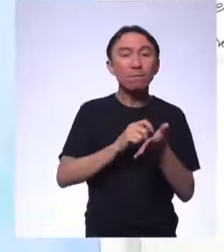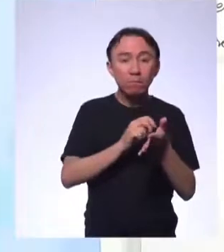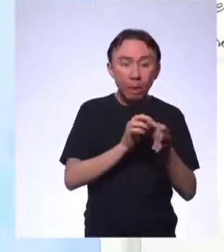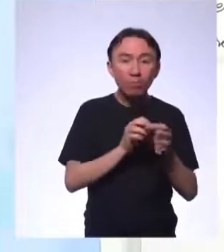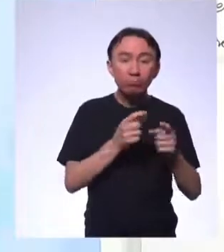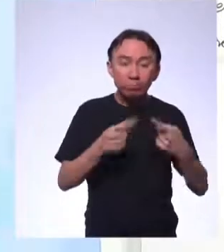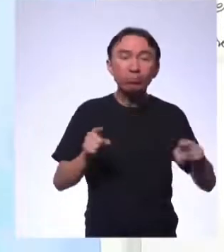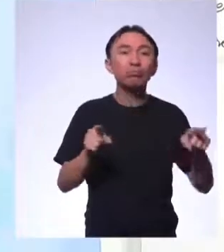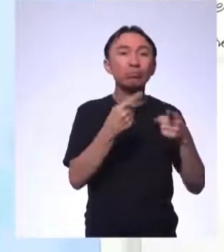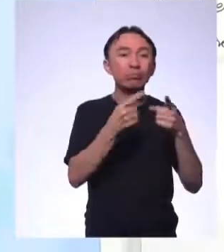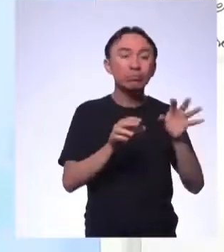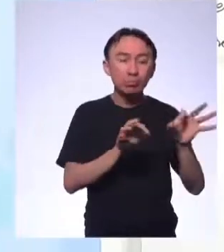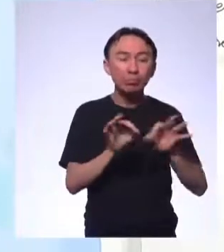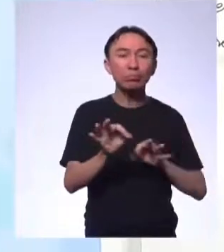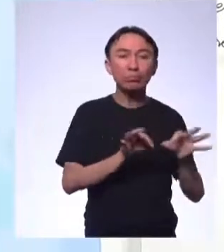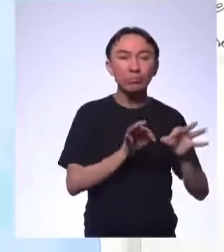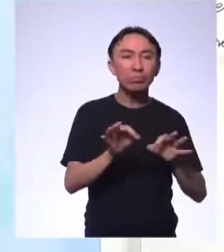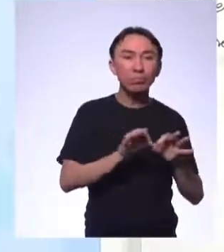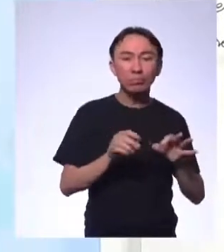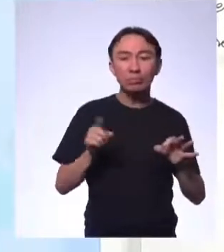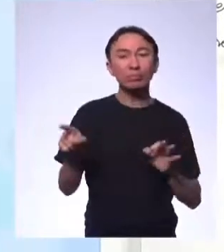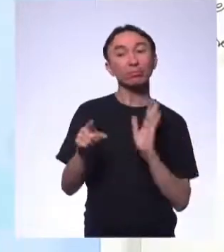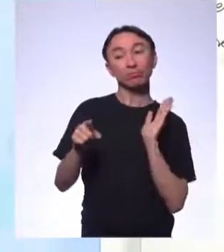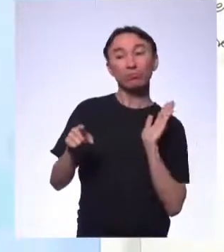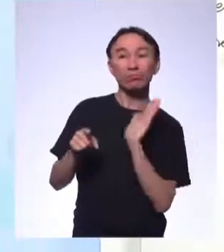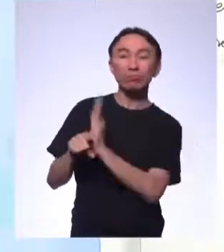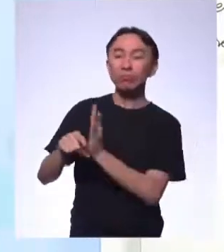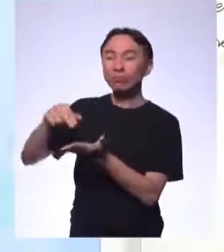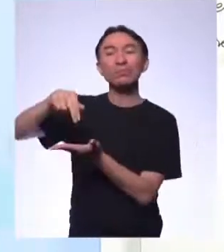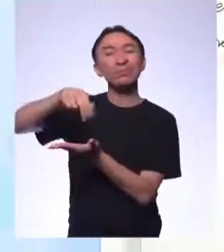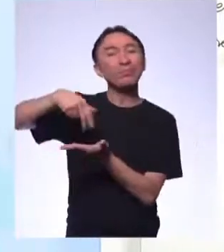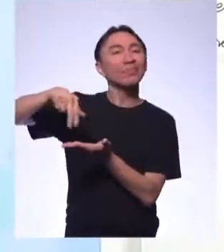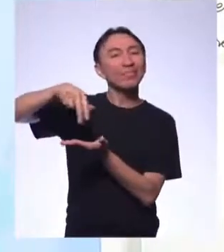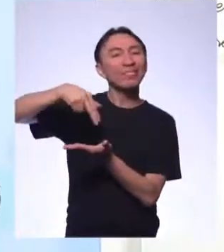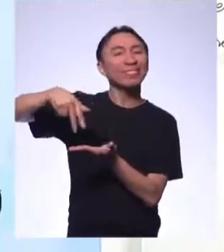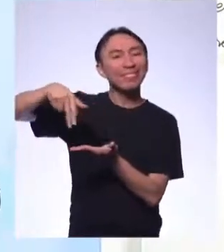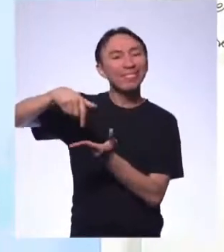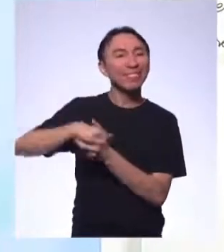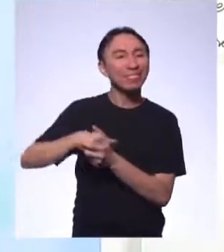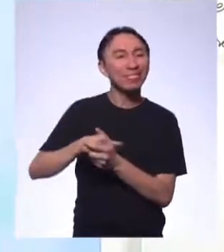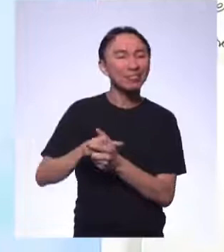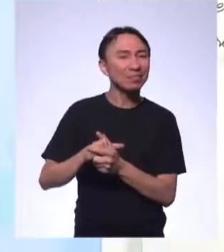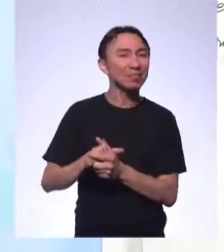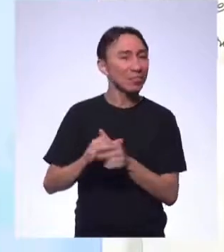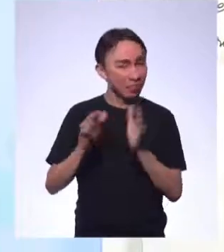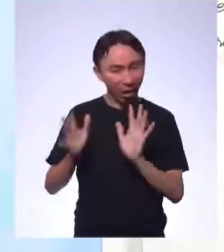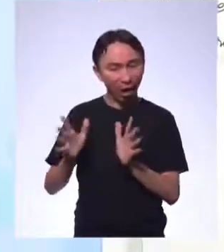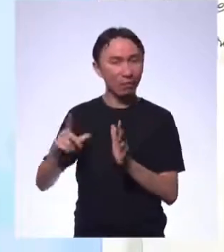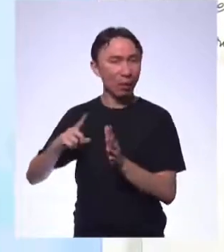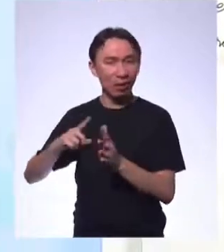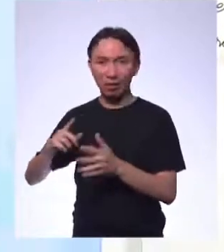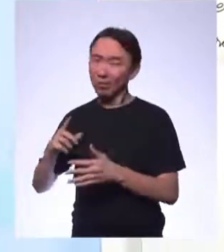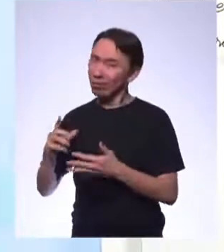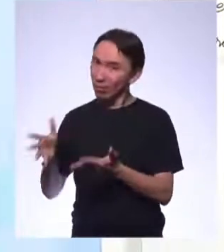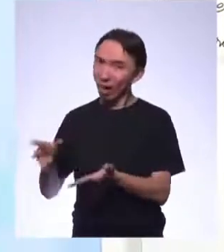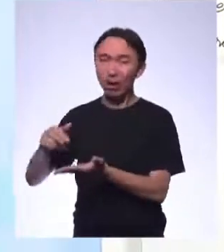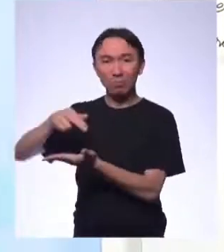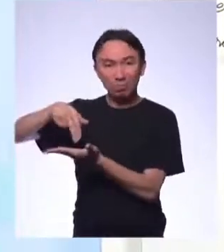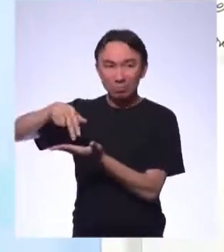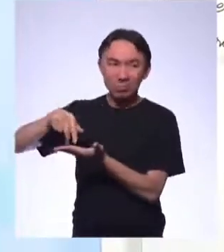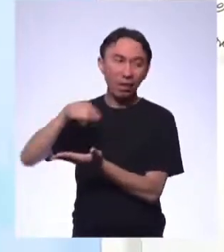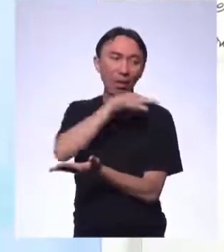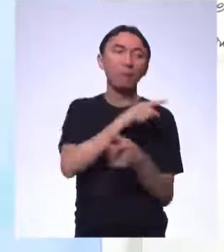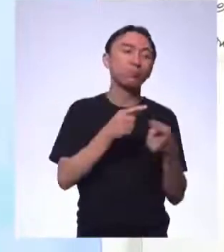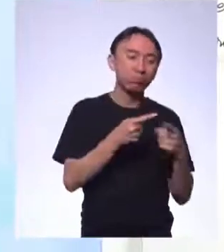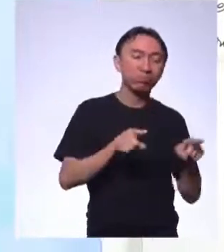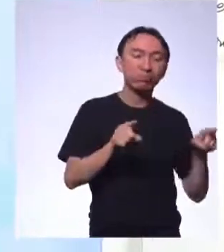parte musicada deste balé. Mas o balé já existia, inclusive a coreografia dele, o enredo, tudo mais. Tá? Então, aí, dessa vez, né,